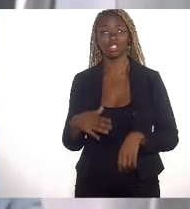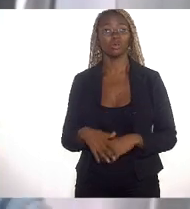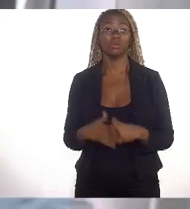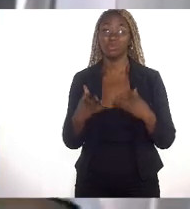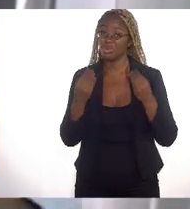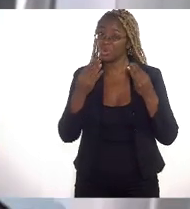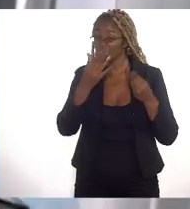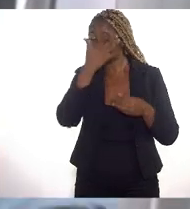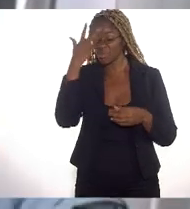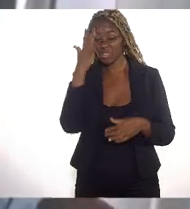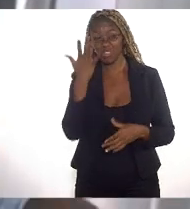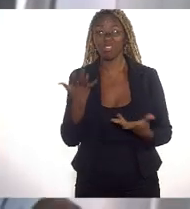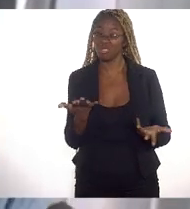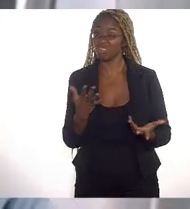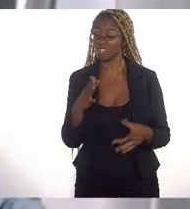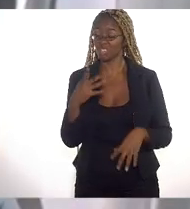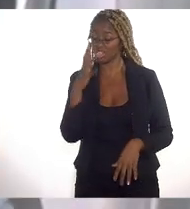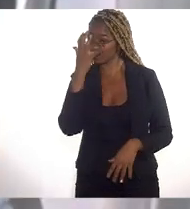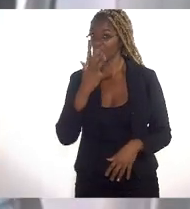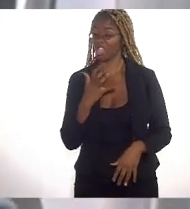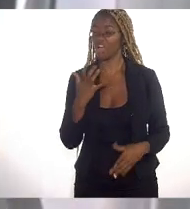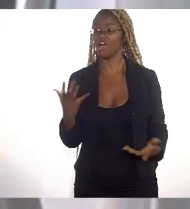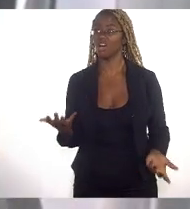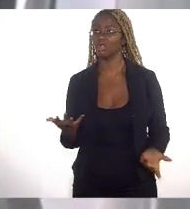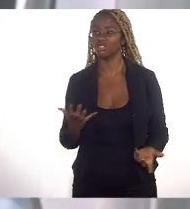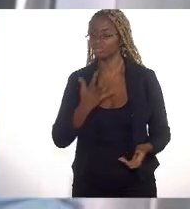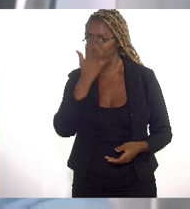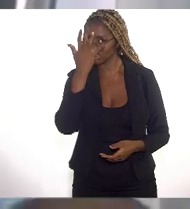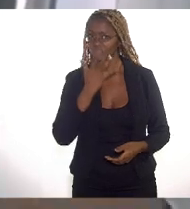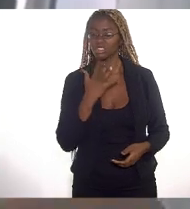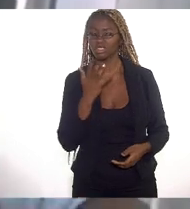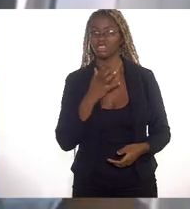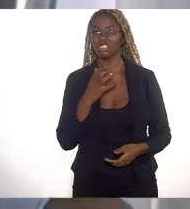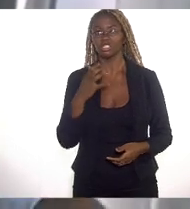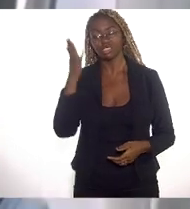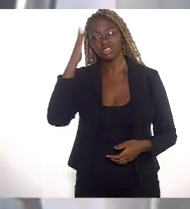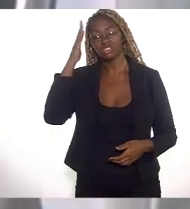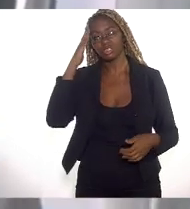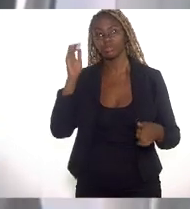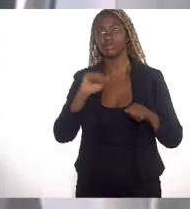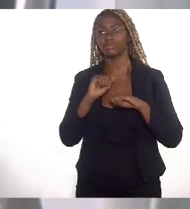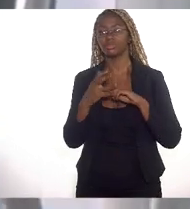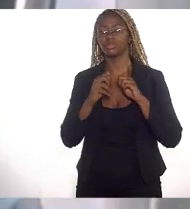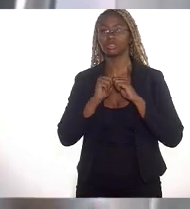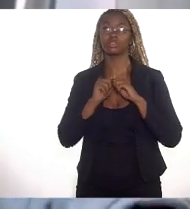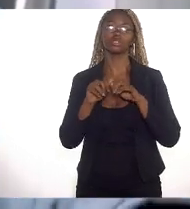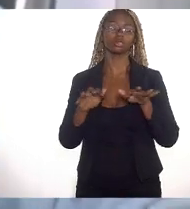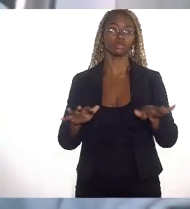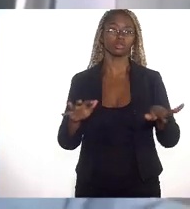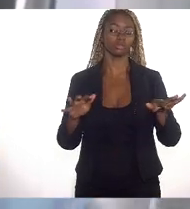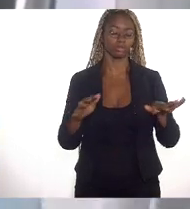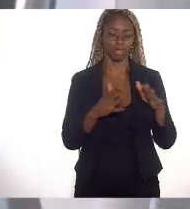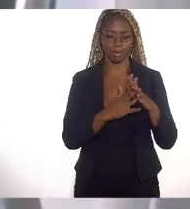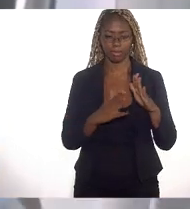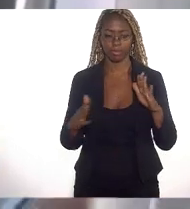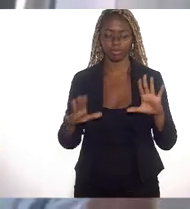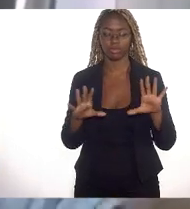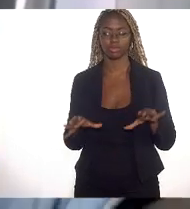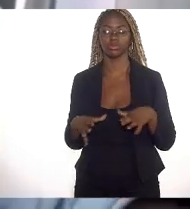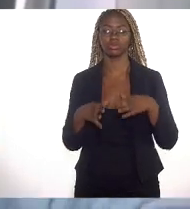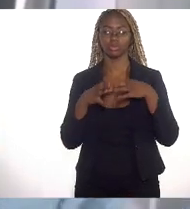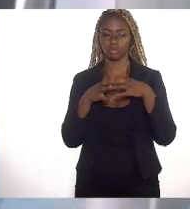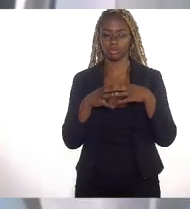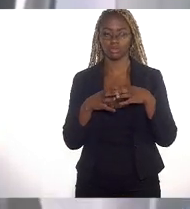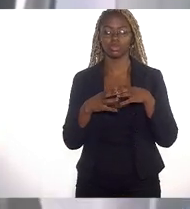metade. É um gravíssimo caso de epidemia num determinado segmento, numa